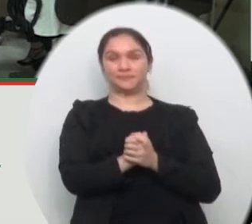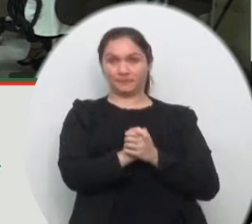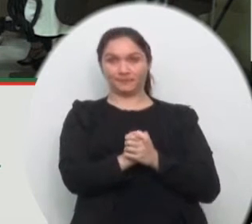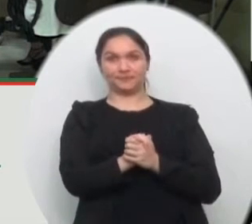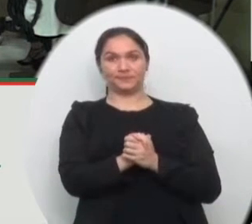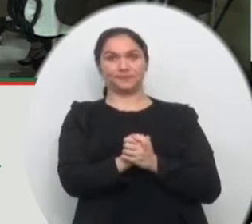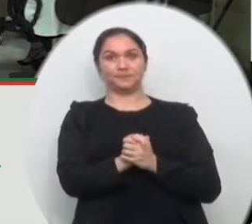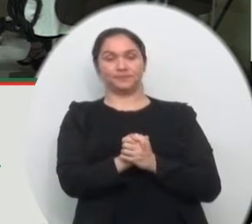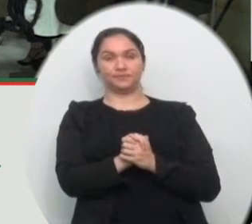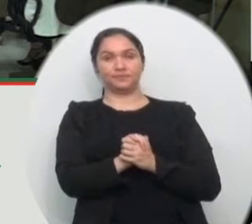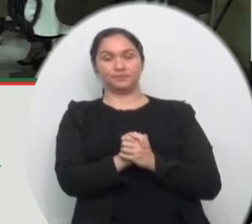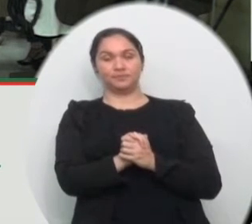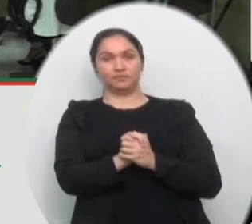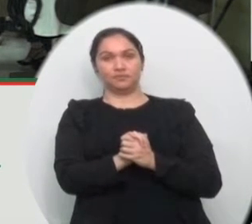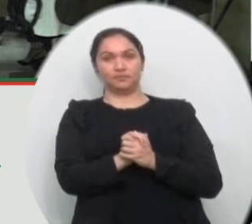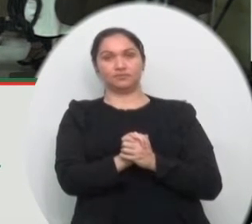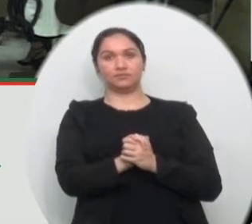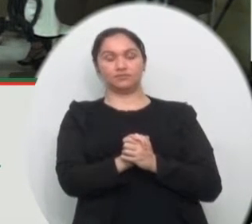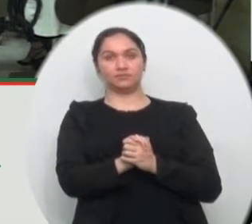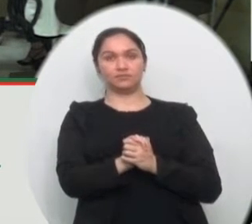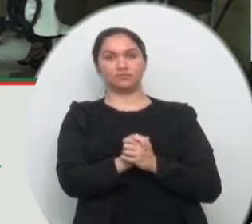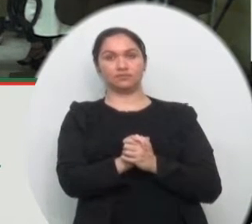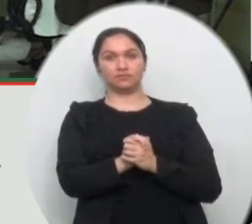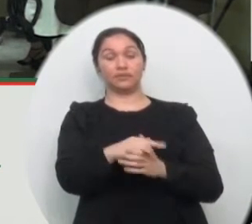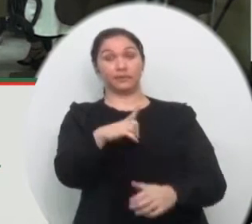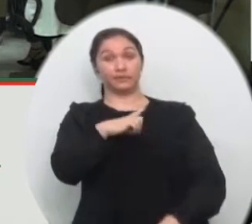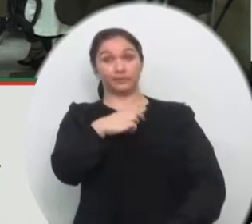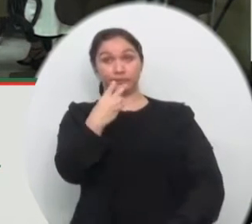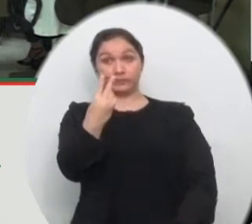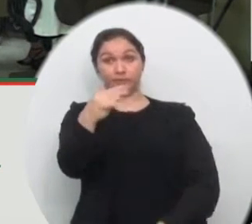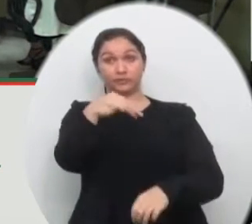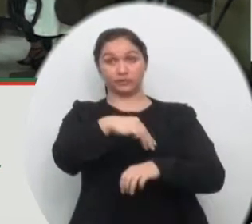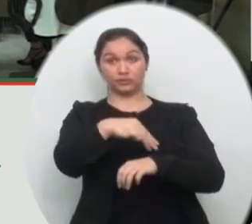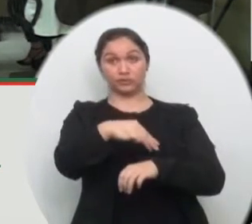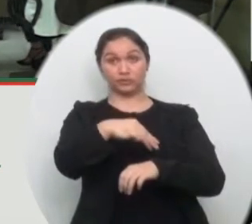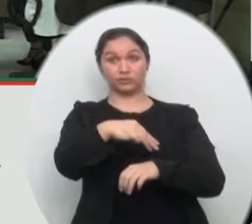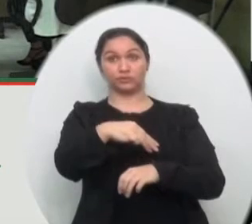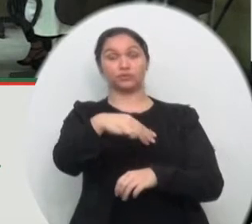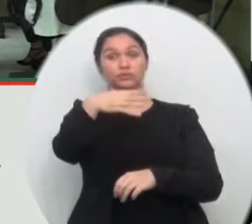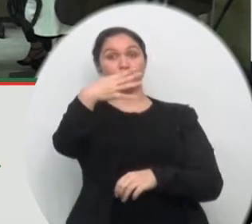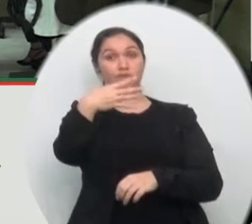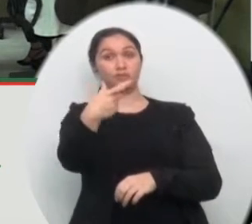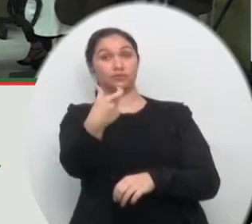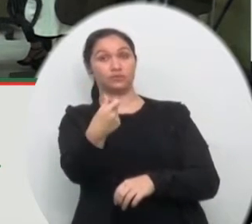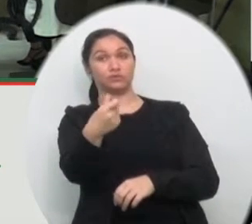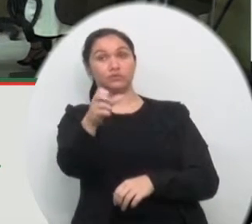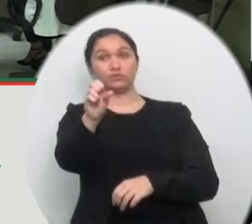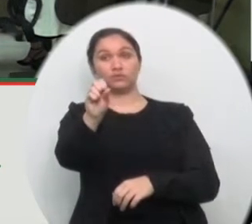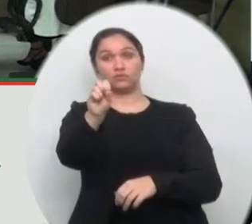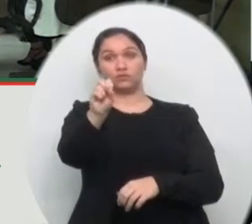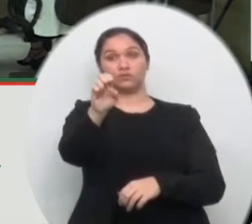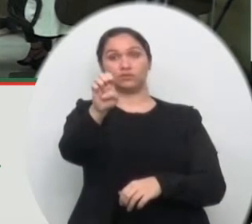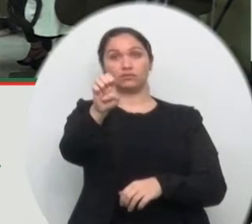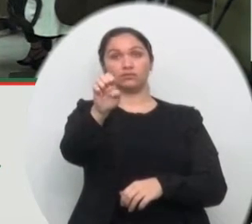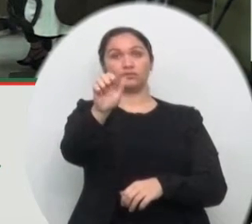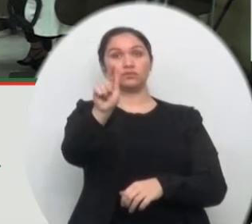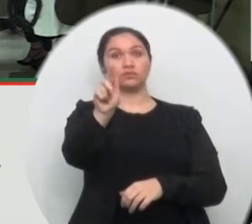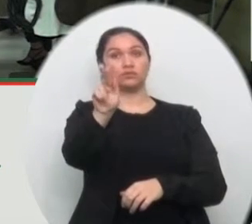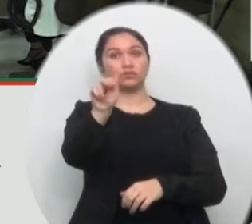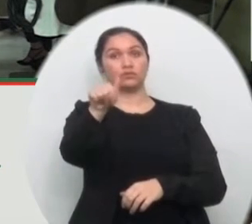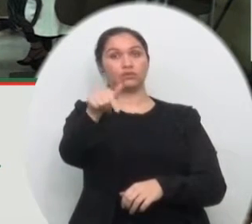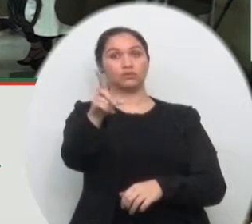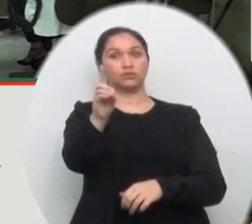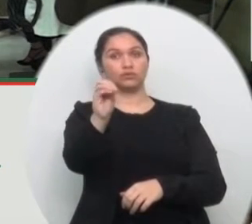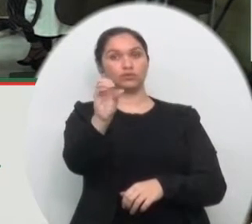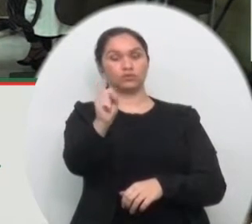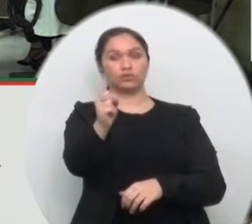Quer falar alguma coisa? Mas temos ainda 3 minutos e 46 segundos. Se algum vereador quiser usar esse tempo, o vereador Paulo Ferrarese,